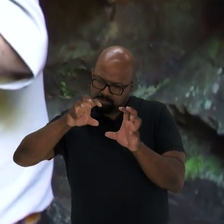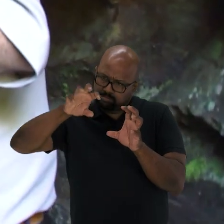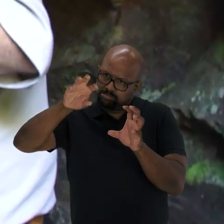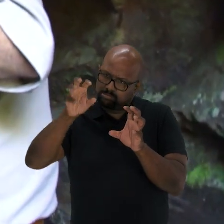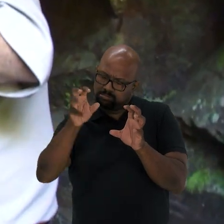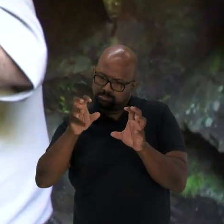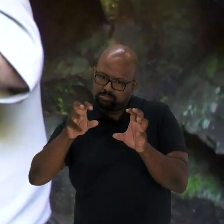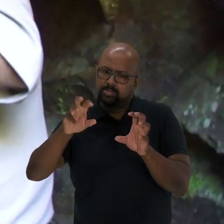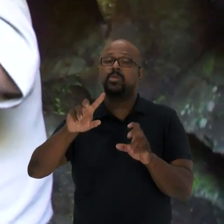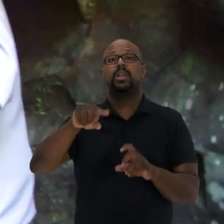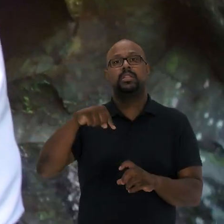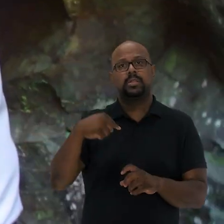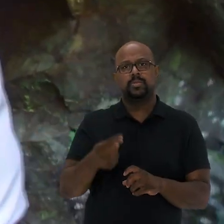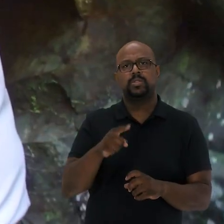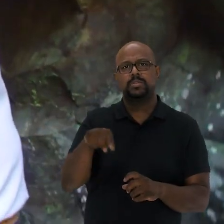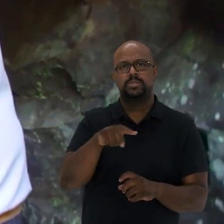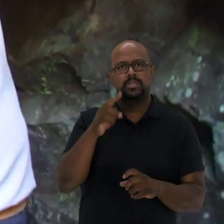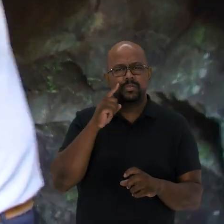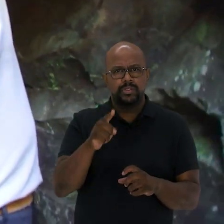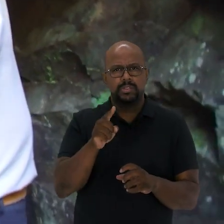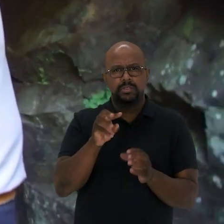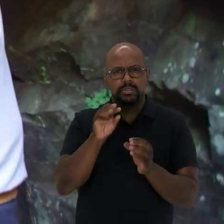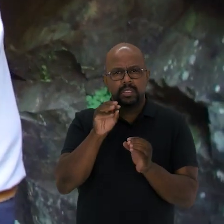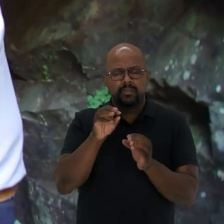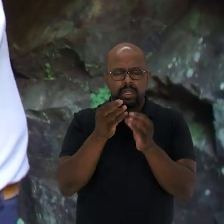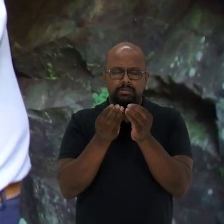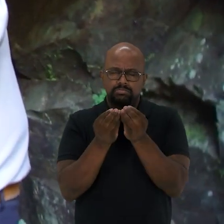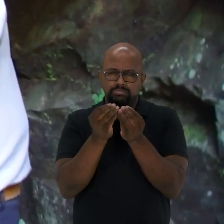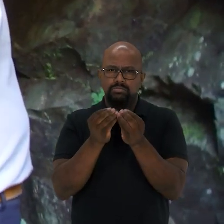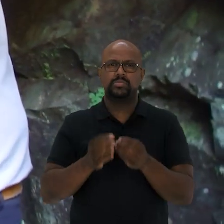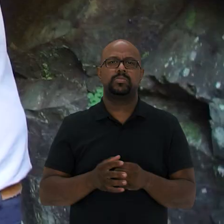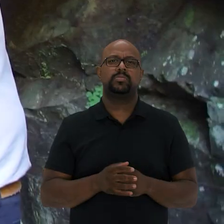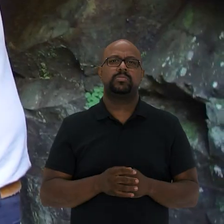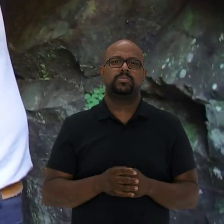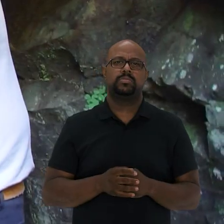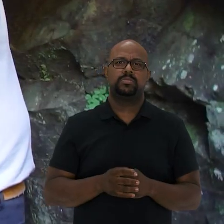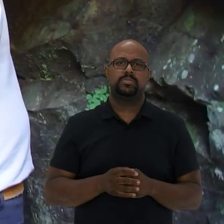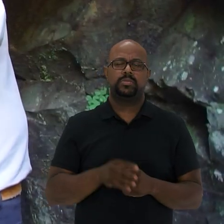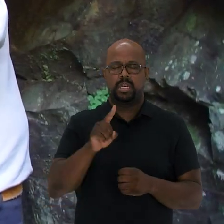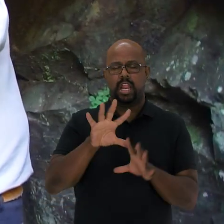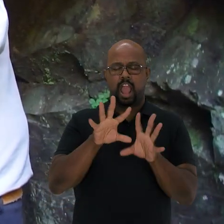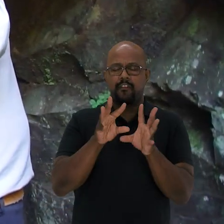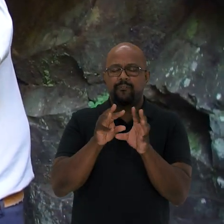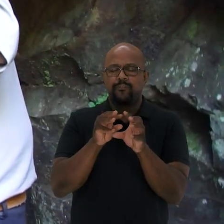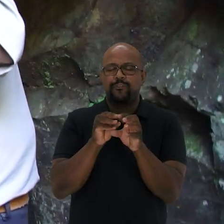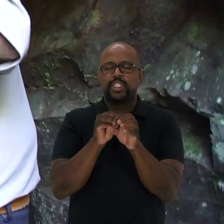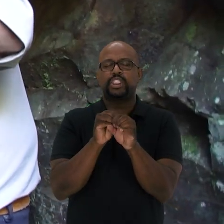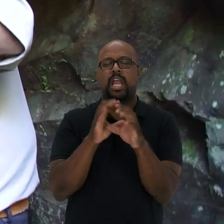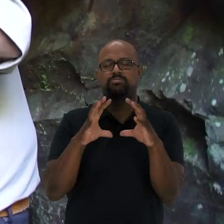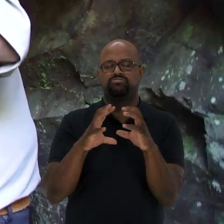assim para lá, ó. E foi o motivo de nós se perder, que ele dobrou para lá e a gente se perdeu. Porque dali em diante ele era fechado,